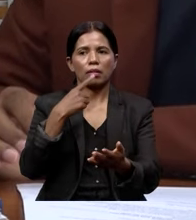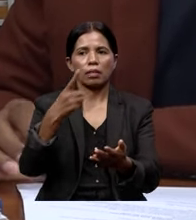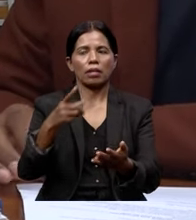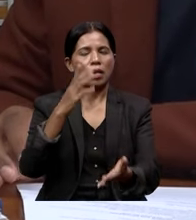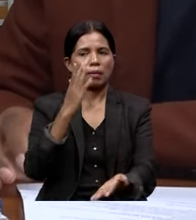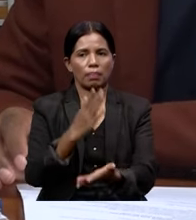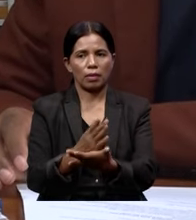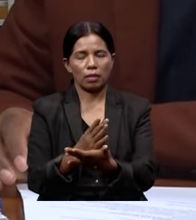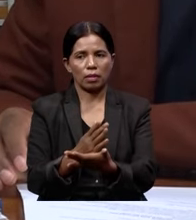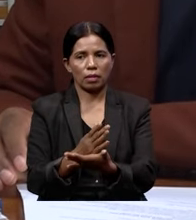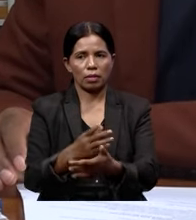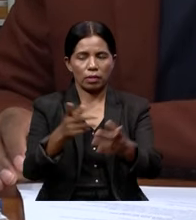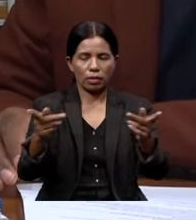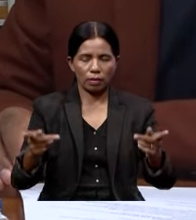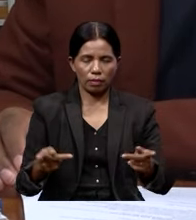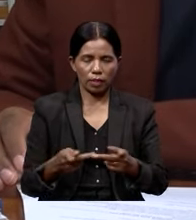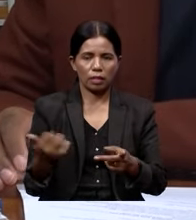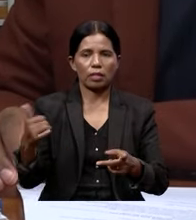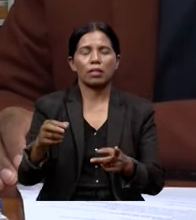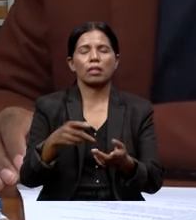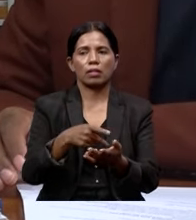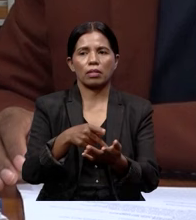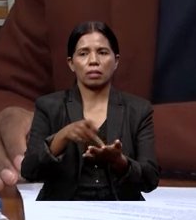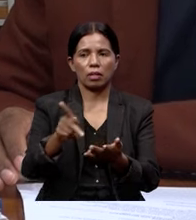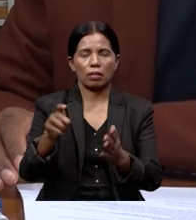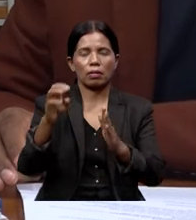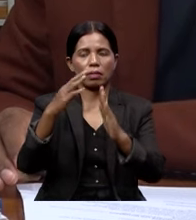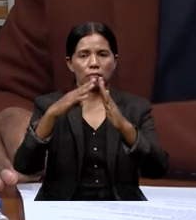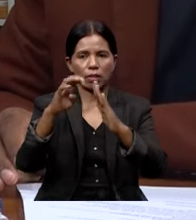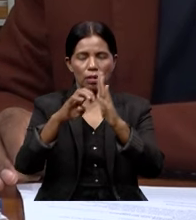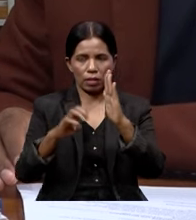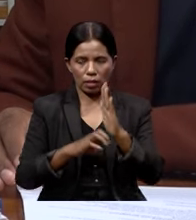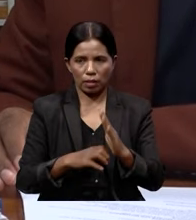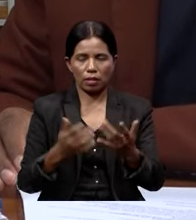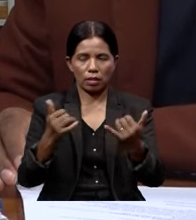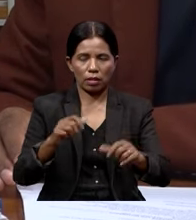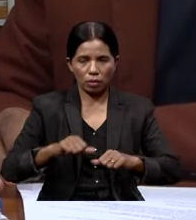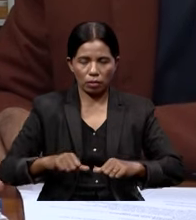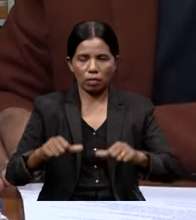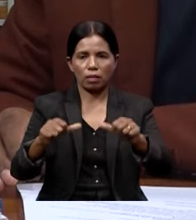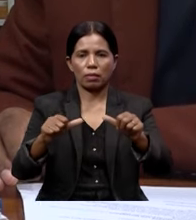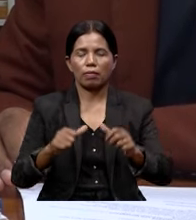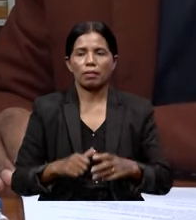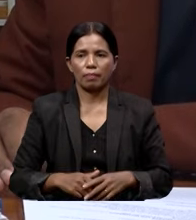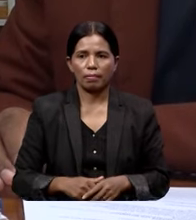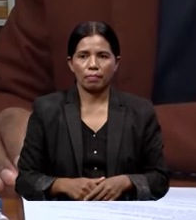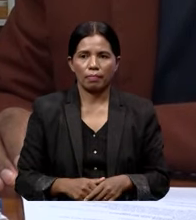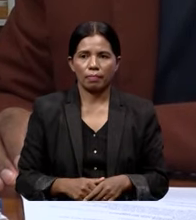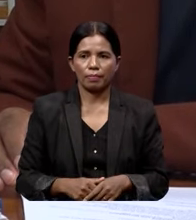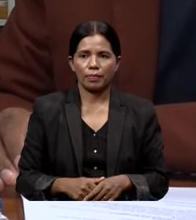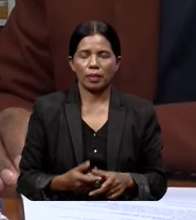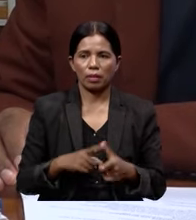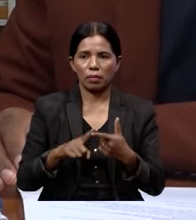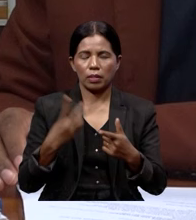hakotu arrendamentu rai ho uma estaru ninian. Portanto, ita ne la ohela, ia depois